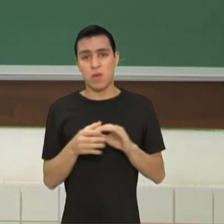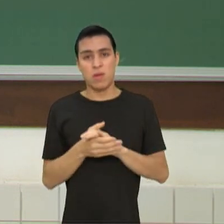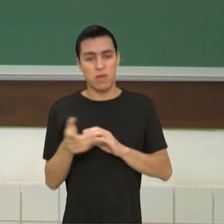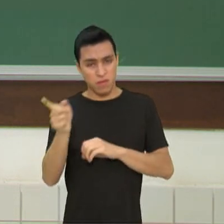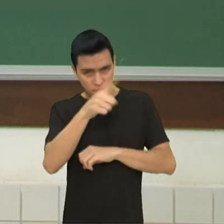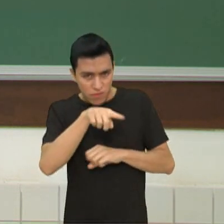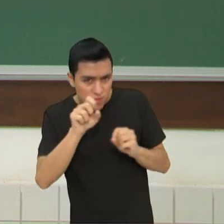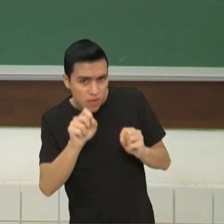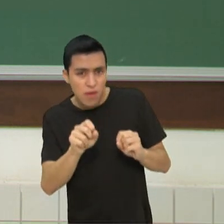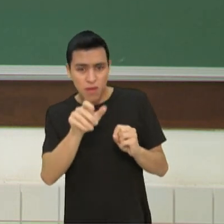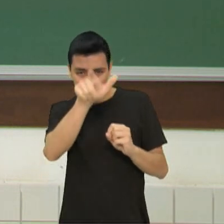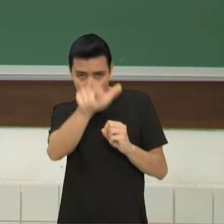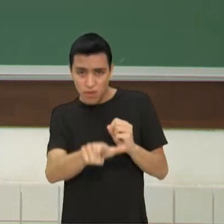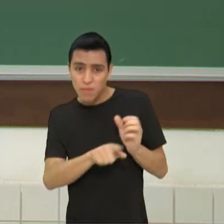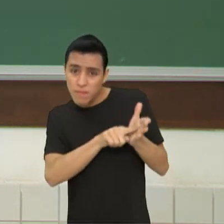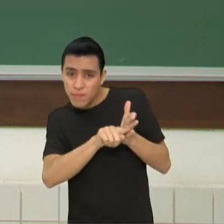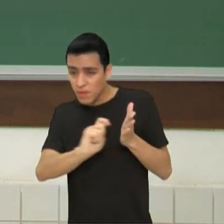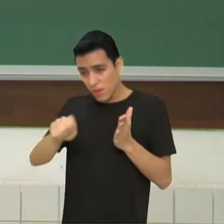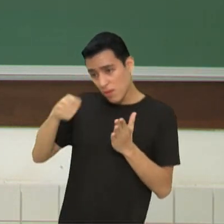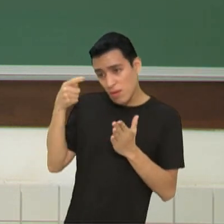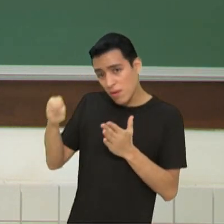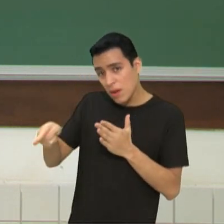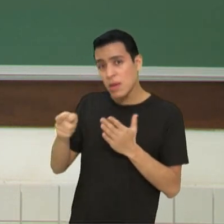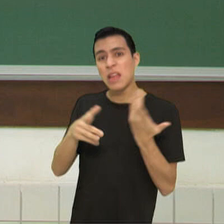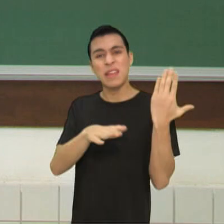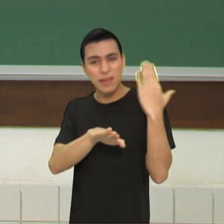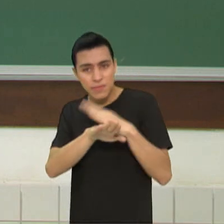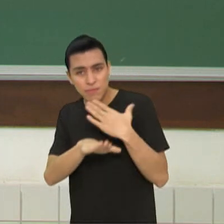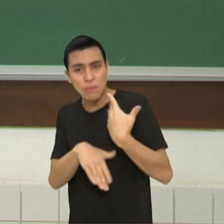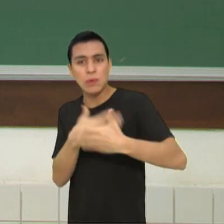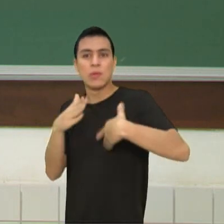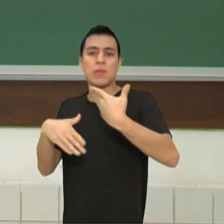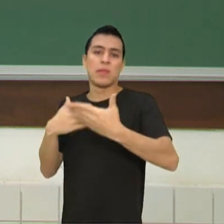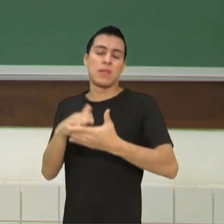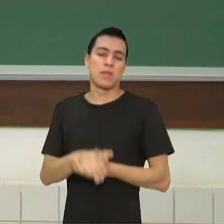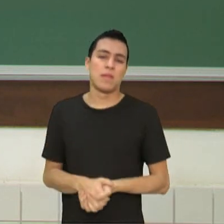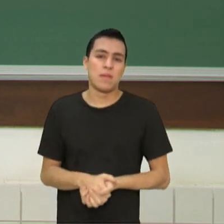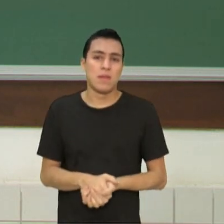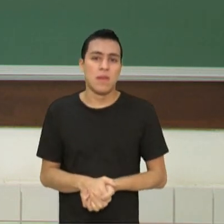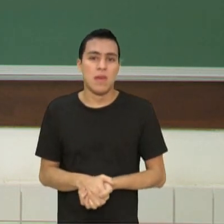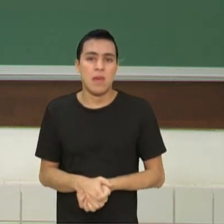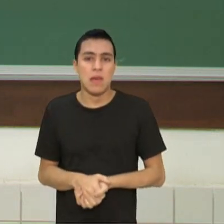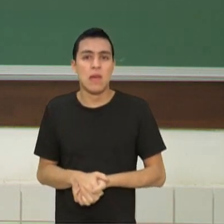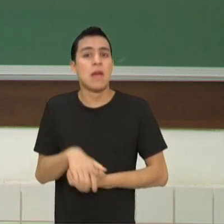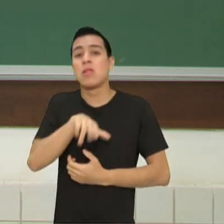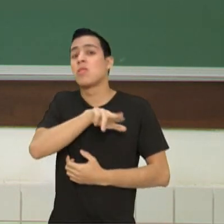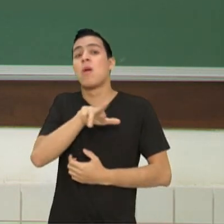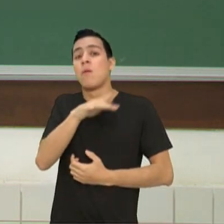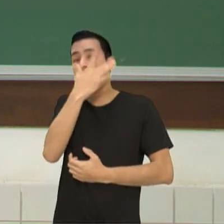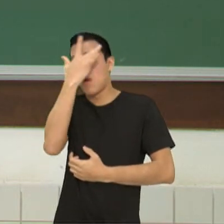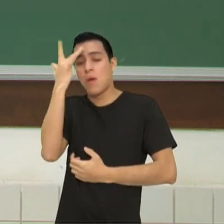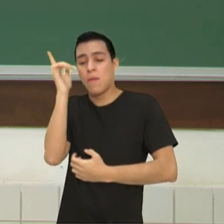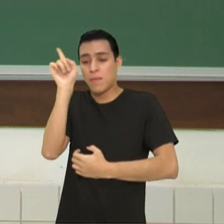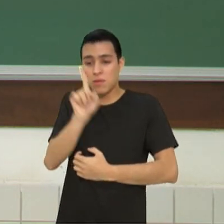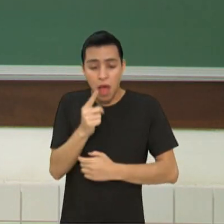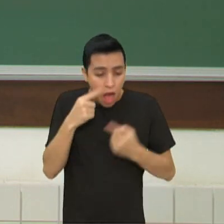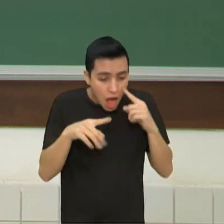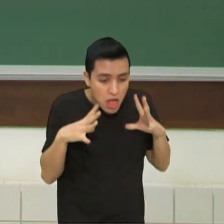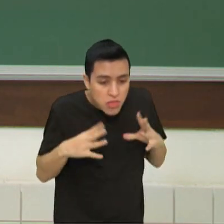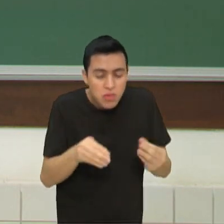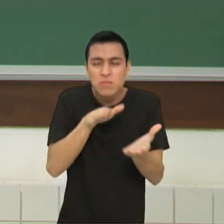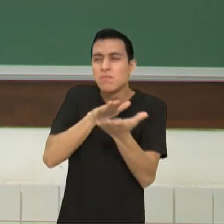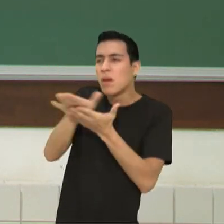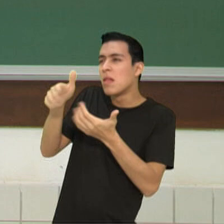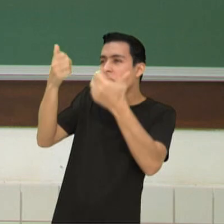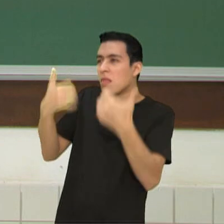Você pode ser o cara a estudar isso e ajudar nesse processo. Não é uma pessoa que estuda, descobre tudo e